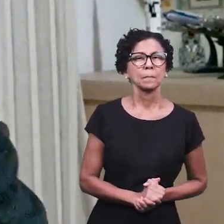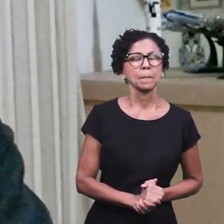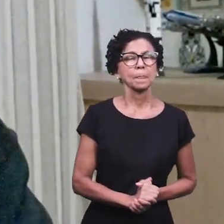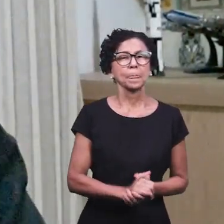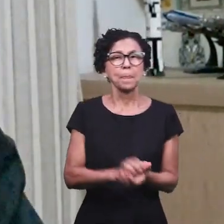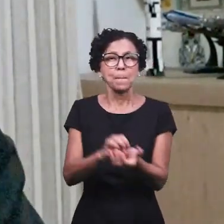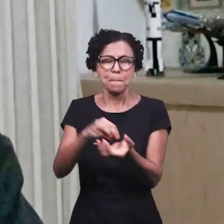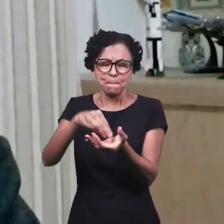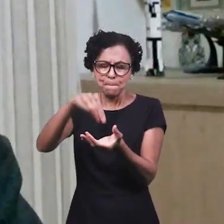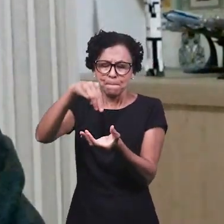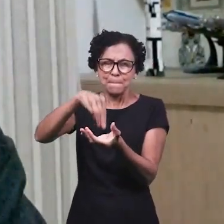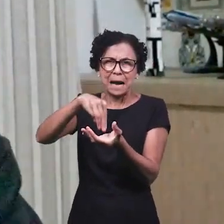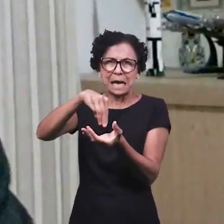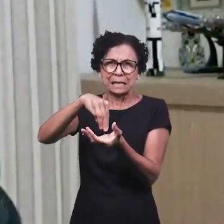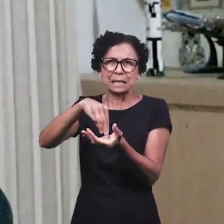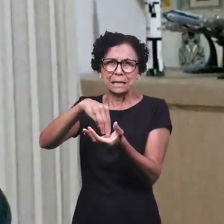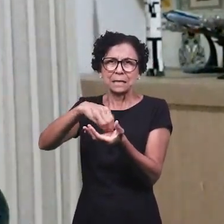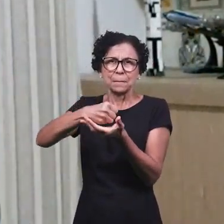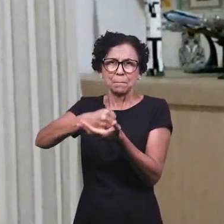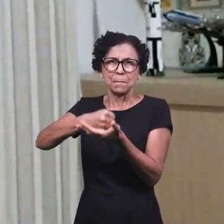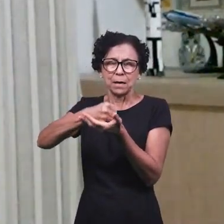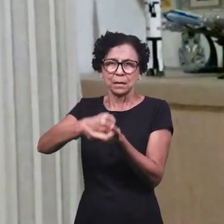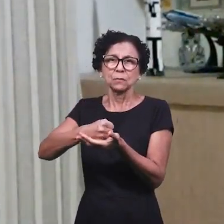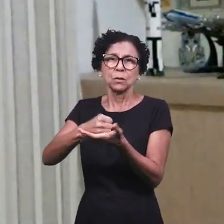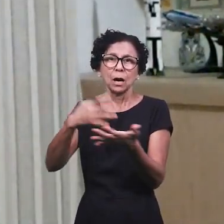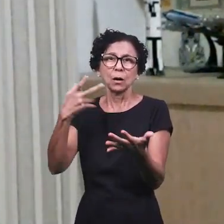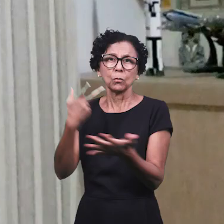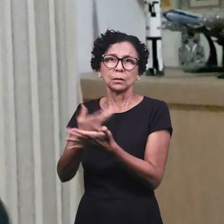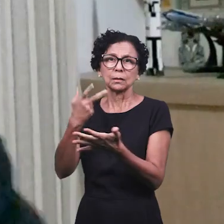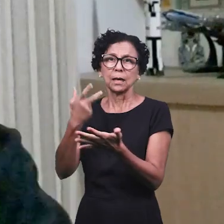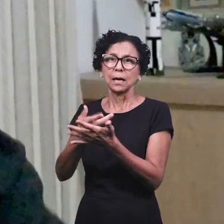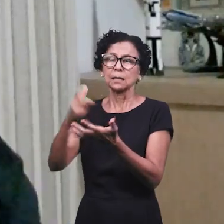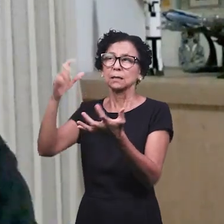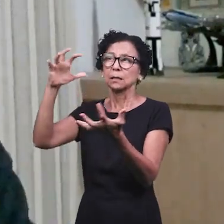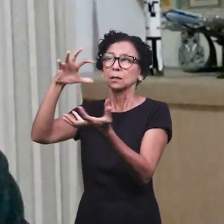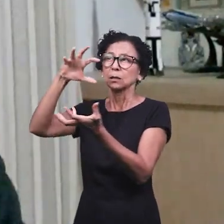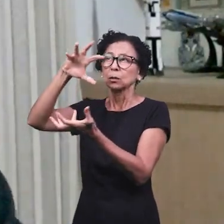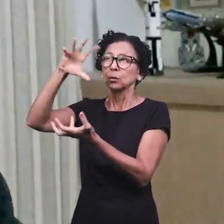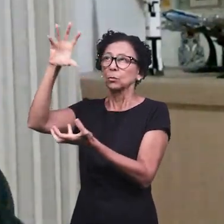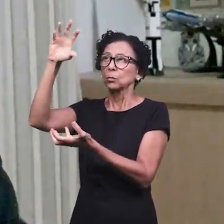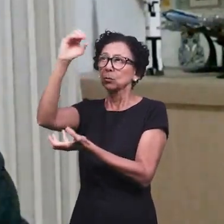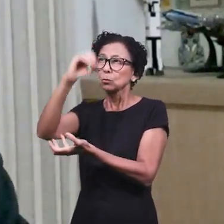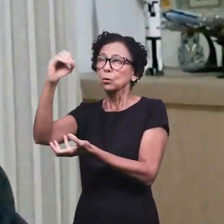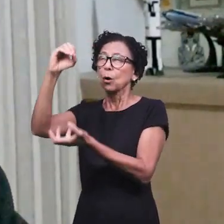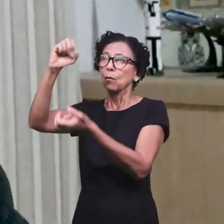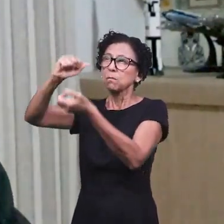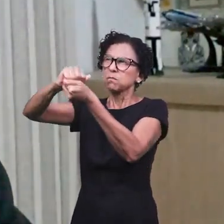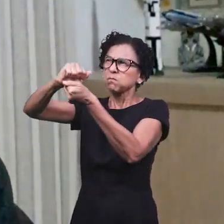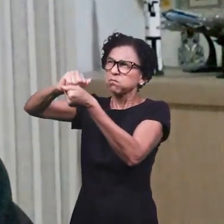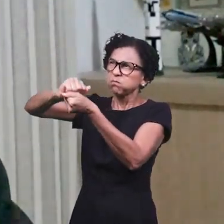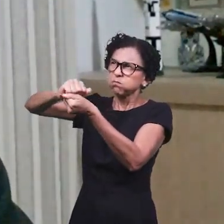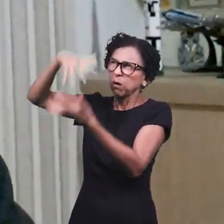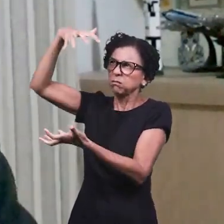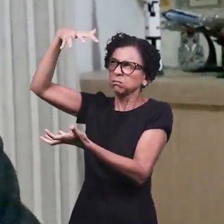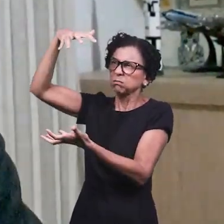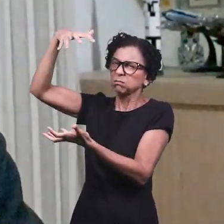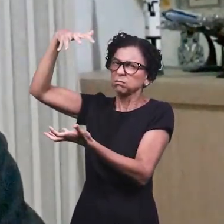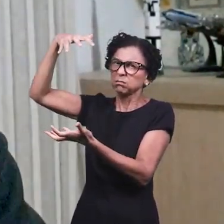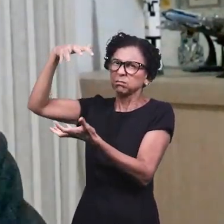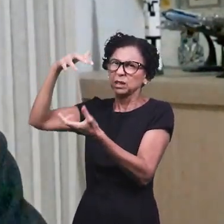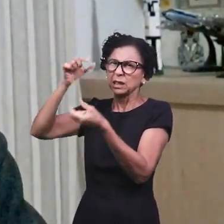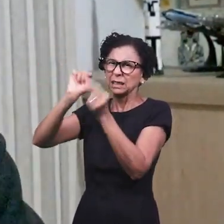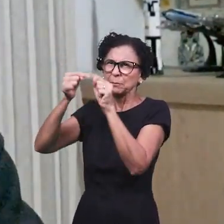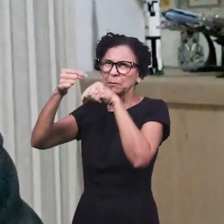do vento solar, essa grande quantidade de massa que vem devido à explosão solar, ela chega